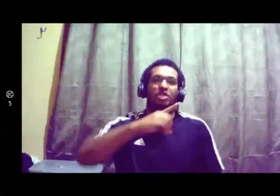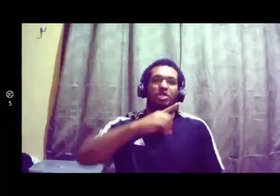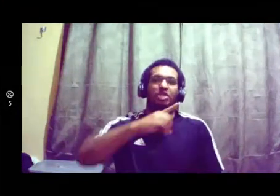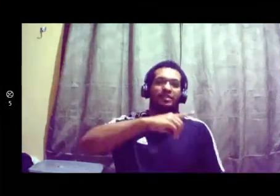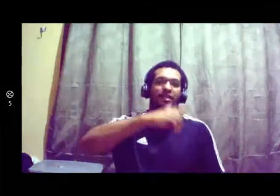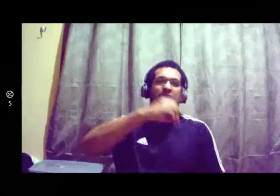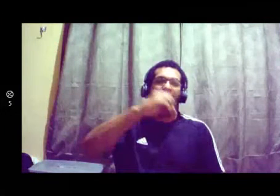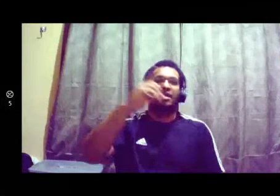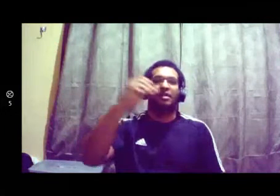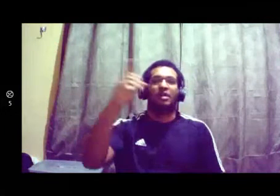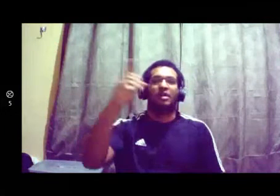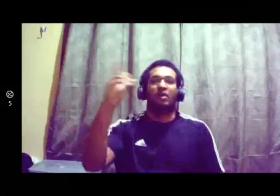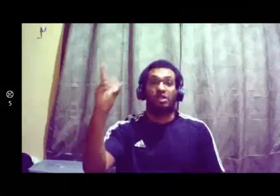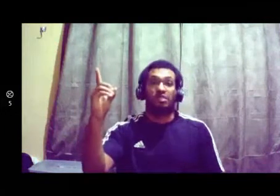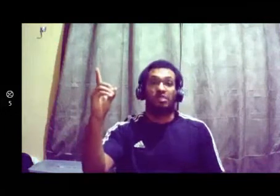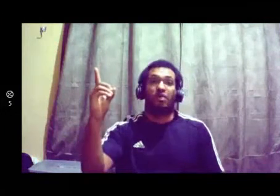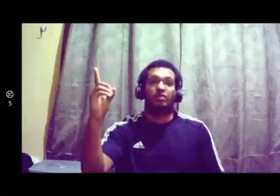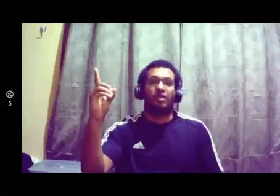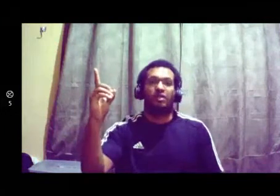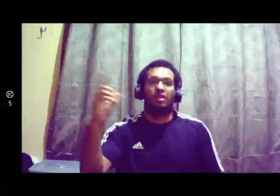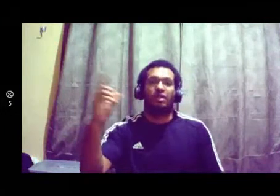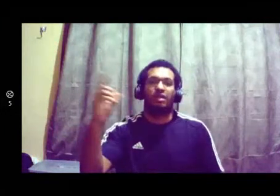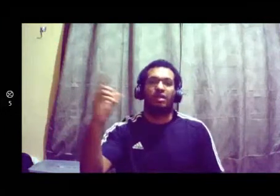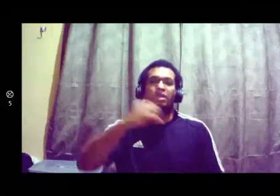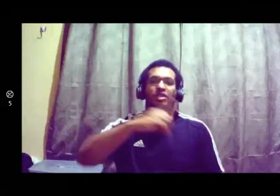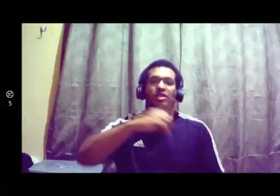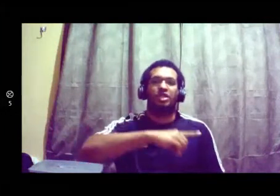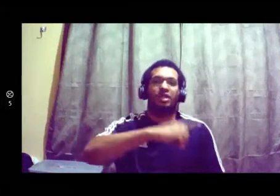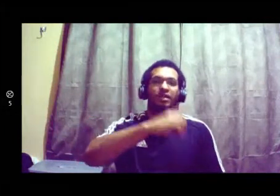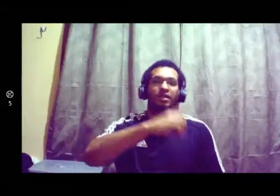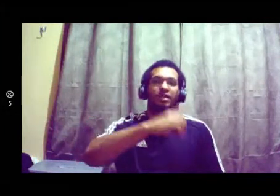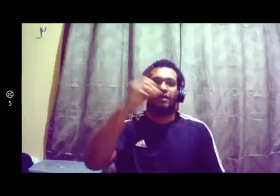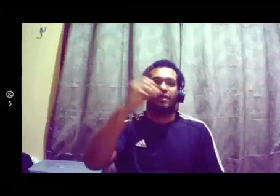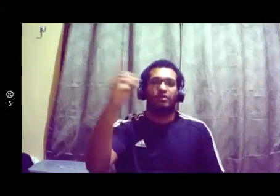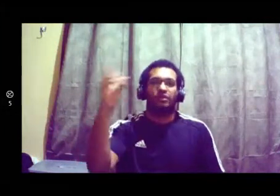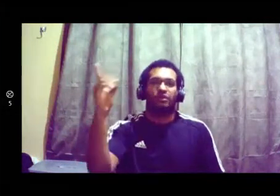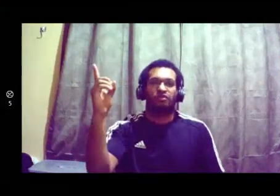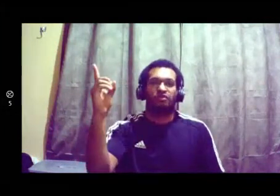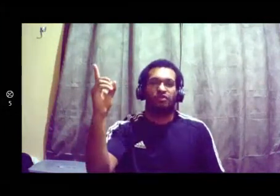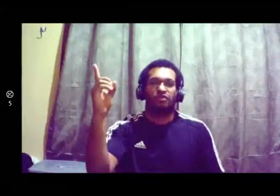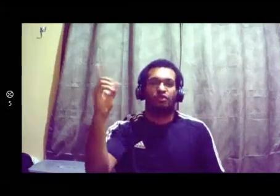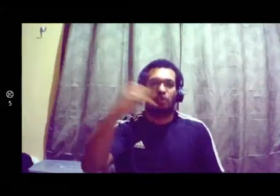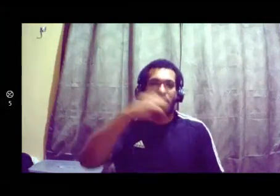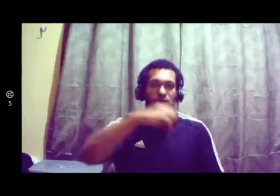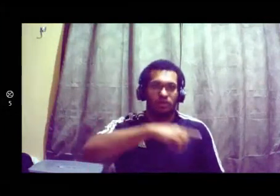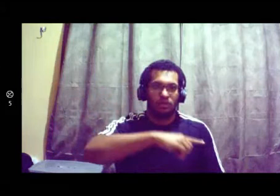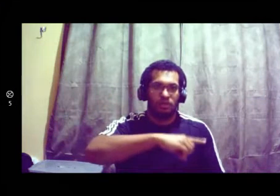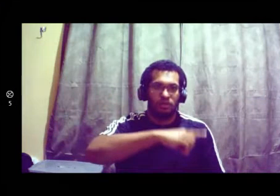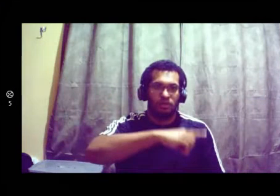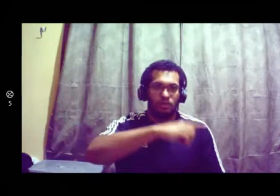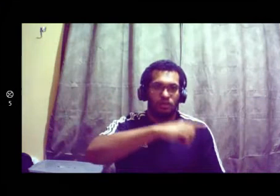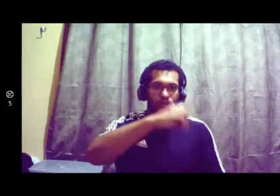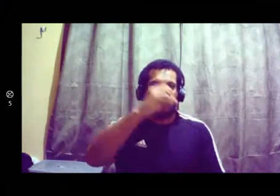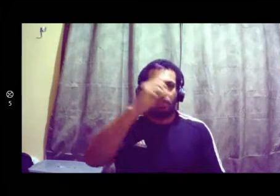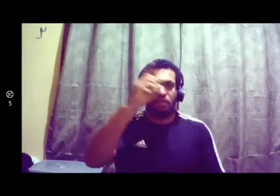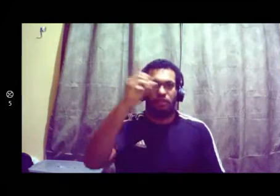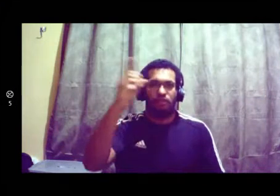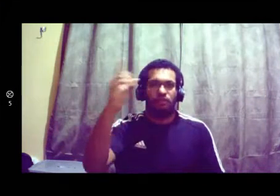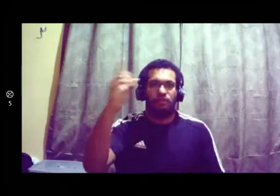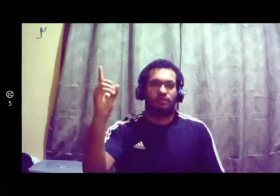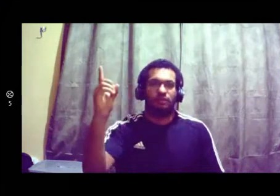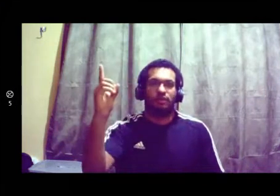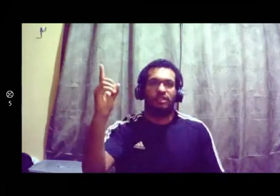gente pode fazer assim, né? Que é o que a gente sempre está usando, né? Dia, como se fosse o sol